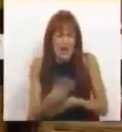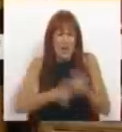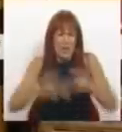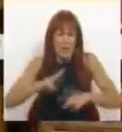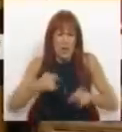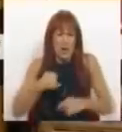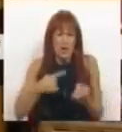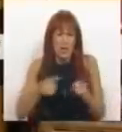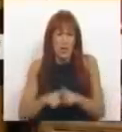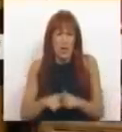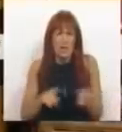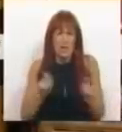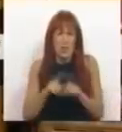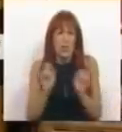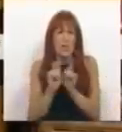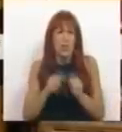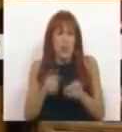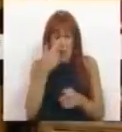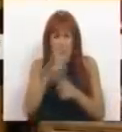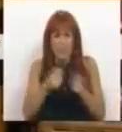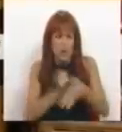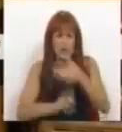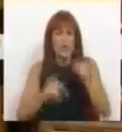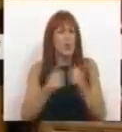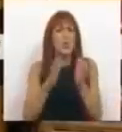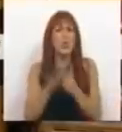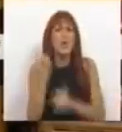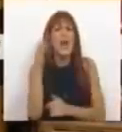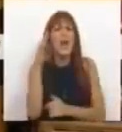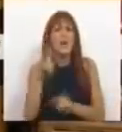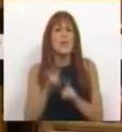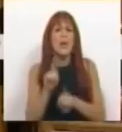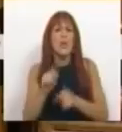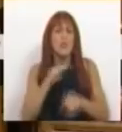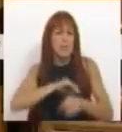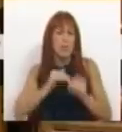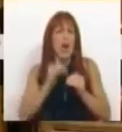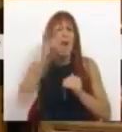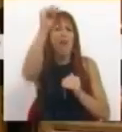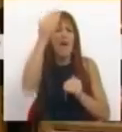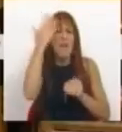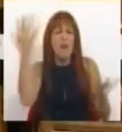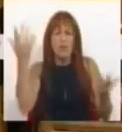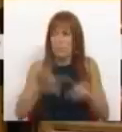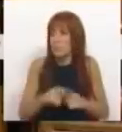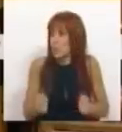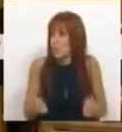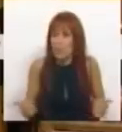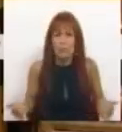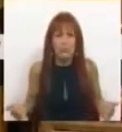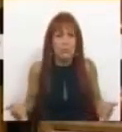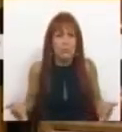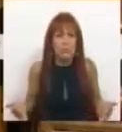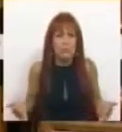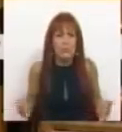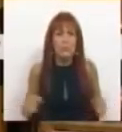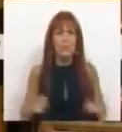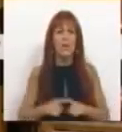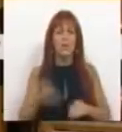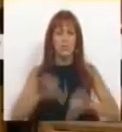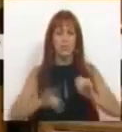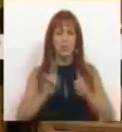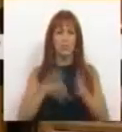fiscais, assegurando que o Estado devolverá aos contribuintes todo o IVA e IRS recebido acima do previsto. Poxa, Muito era bem. tudo isso? Passaram